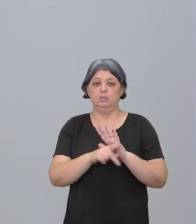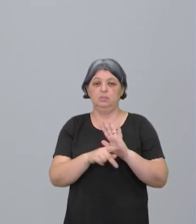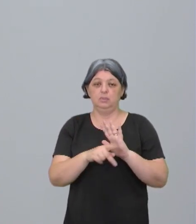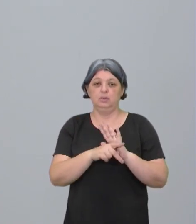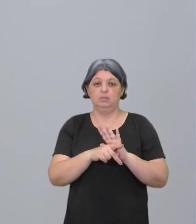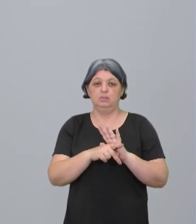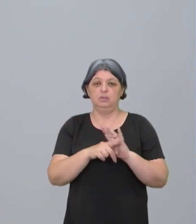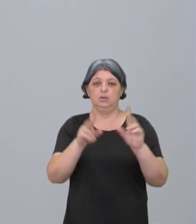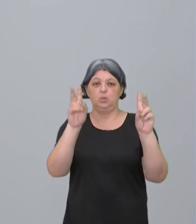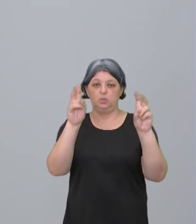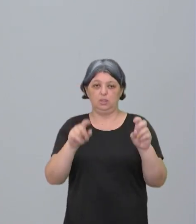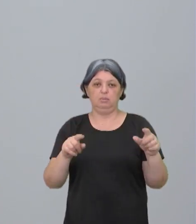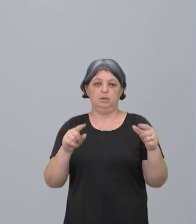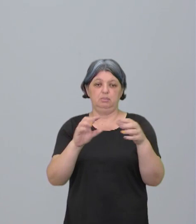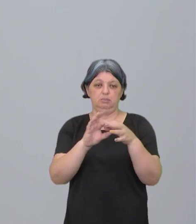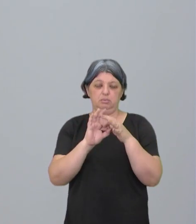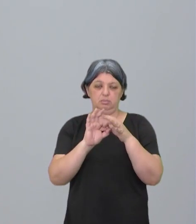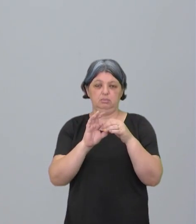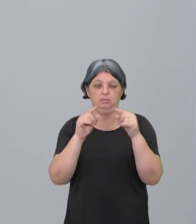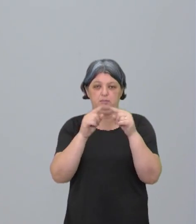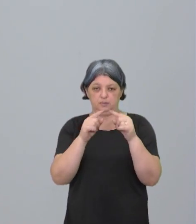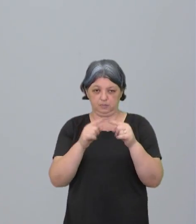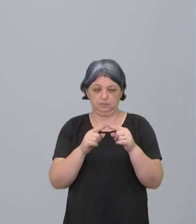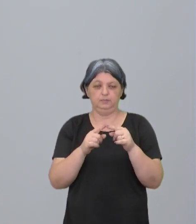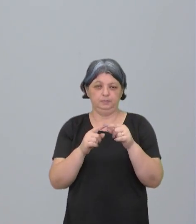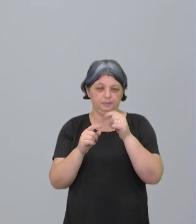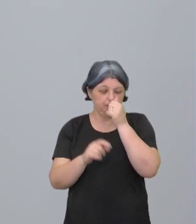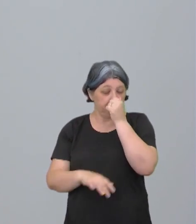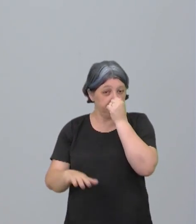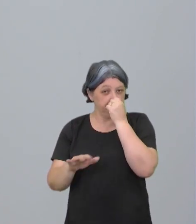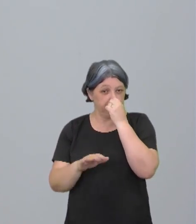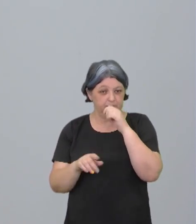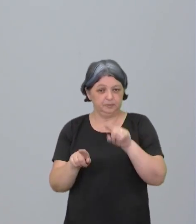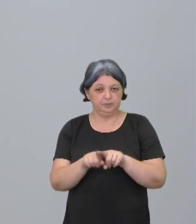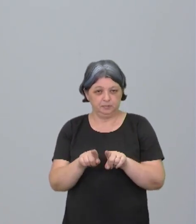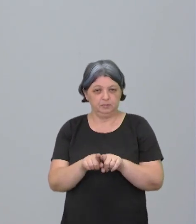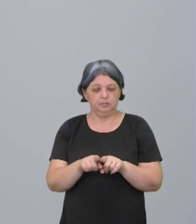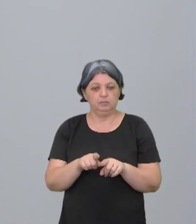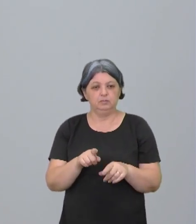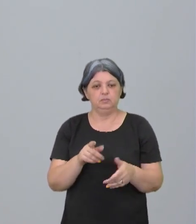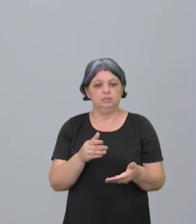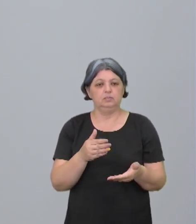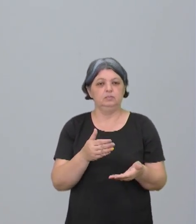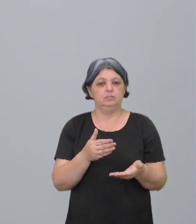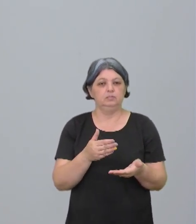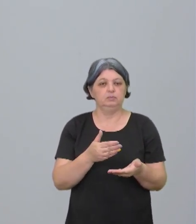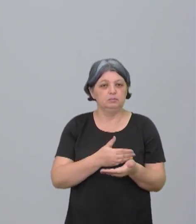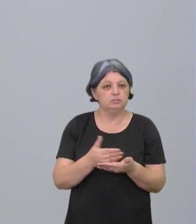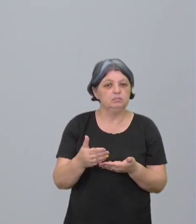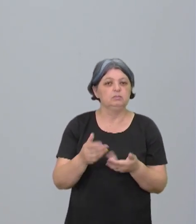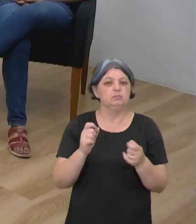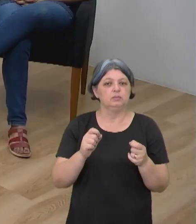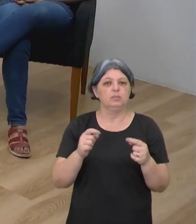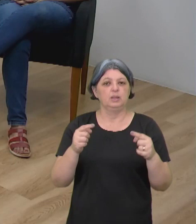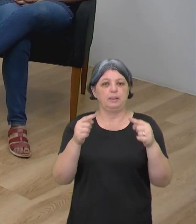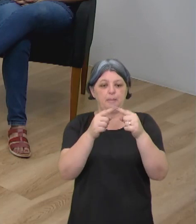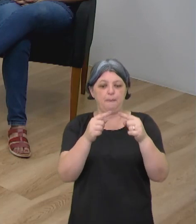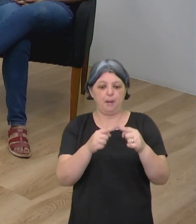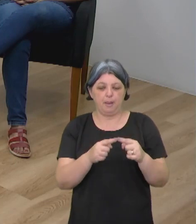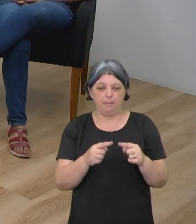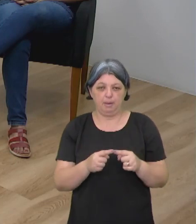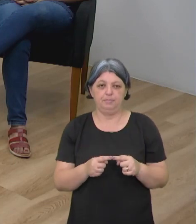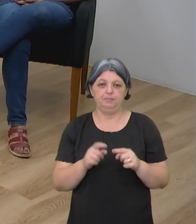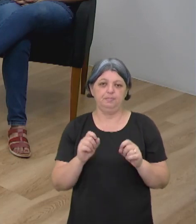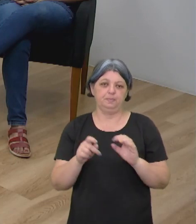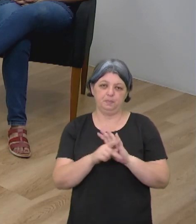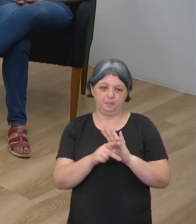se casando, né? Então, dentro do aprofundamento, de maneira geral, os componentes, eles acabam conversando, Sim. né? Então, o